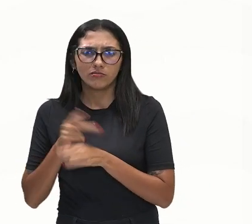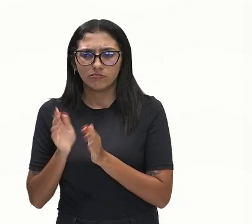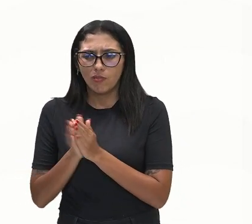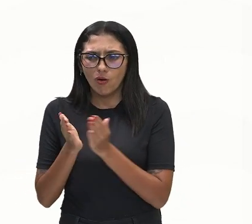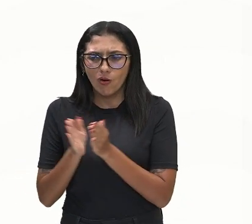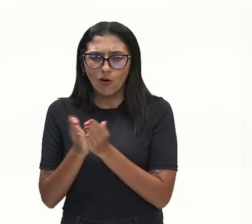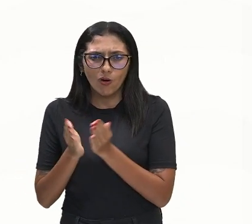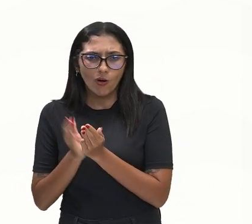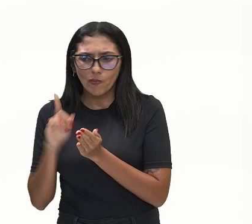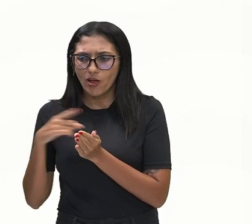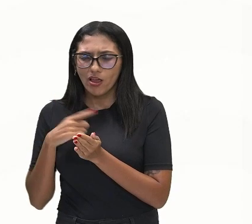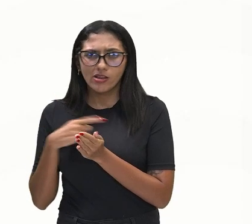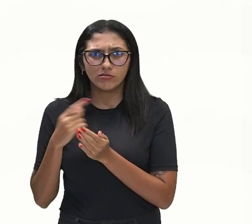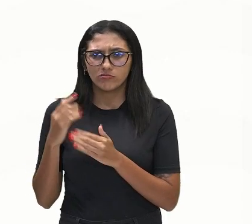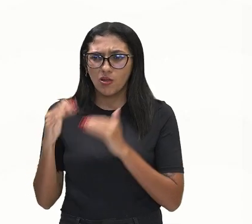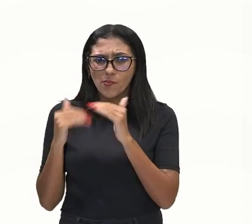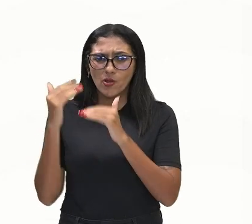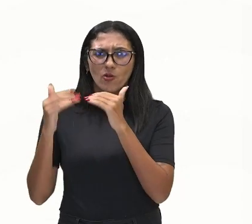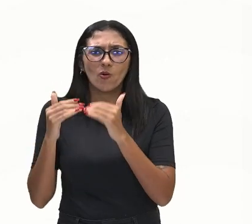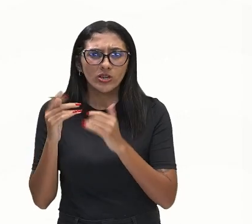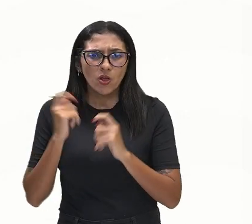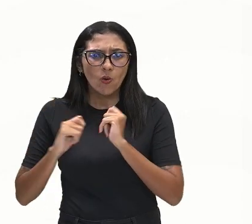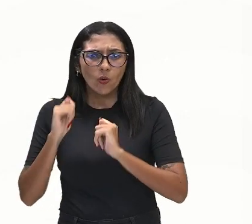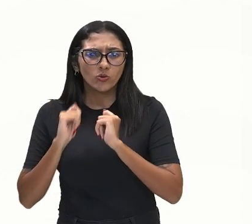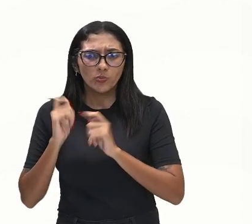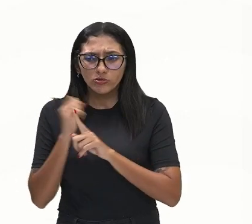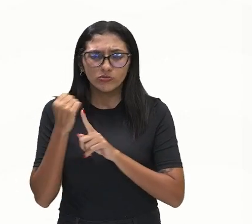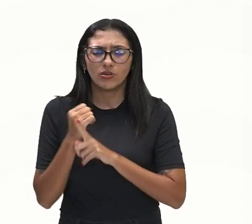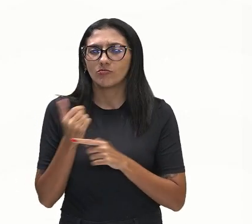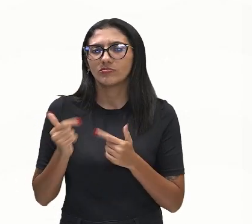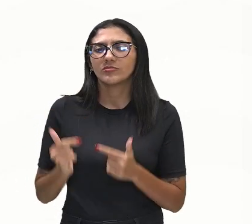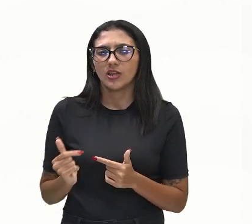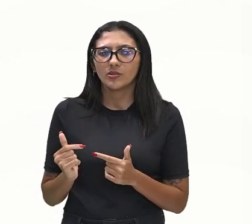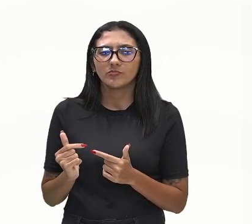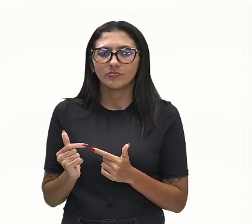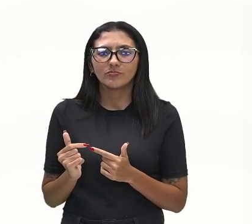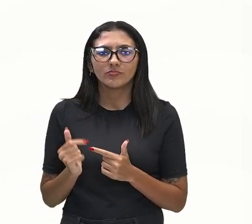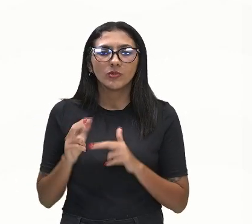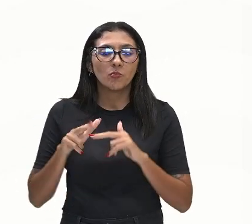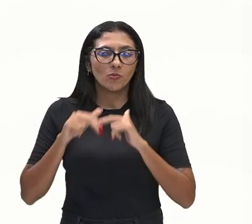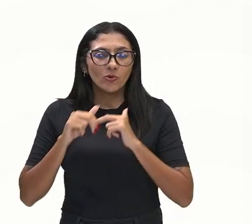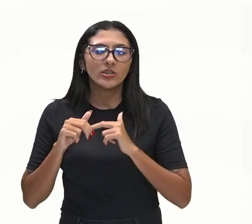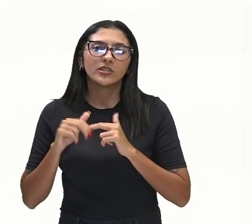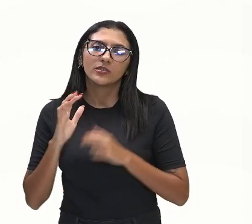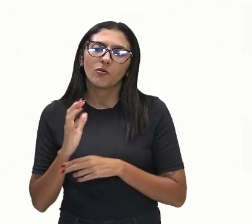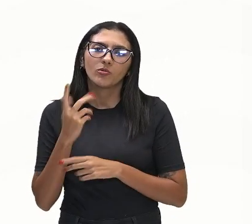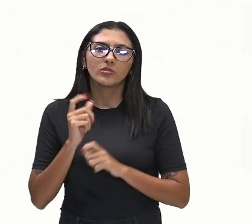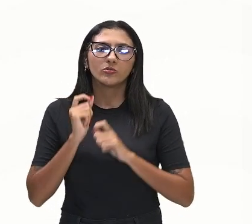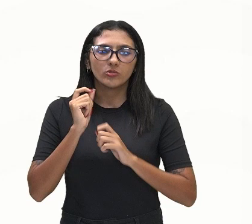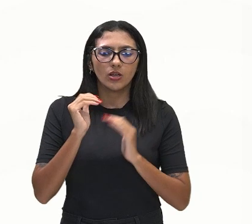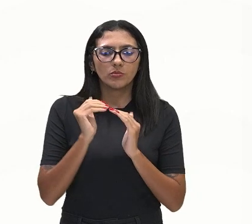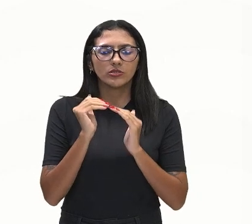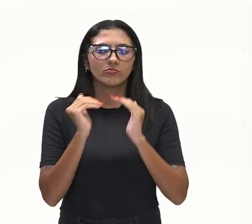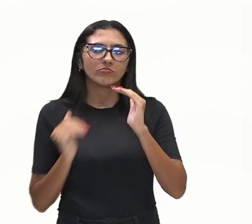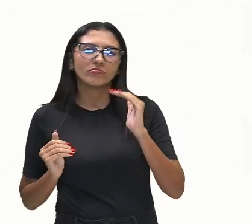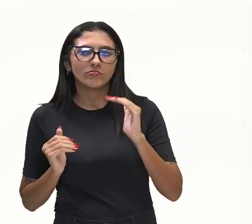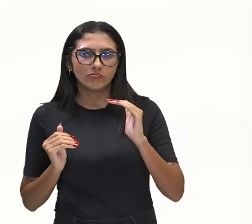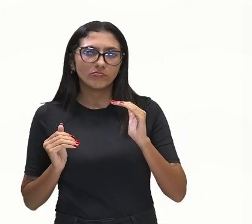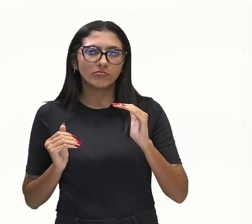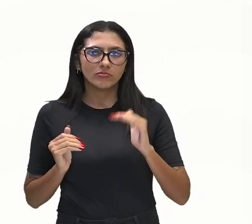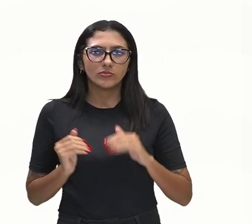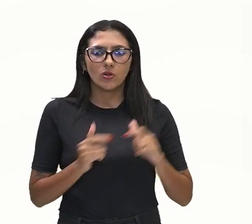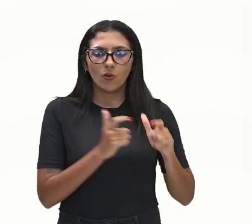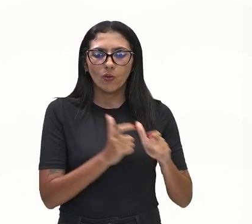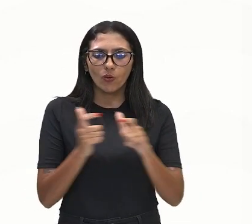obtêm melhorias econômicas e sociais, o que faz com que haja uma maior desigualdade regional, uma disparidade